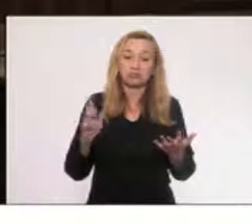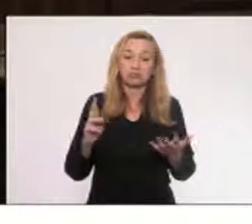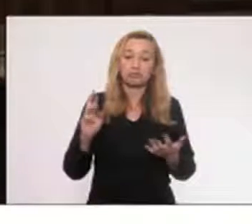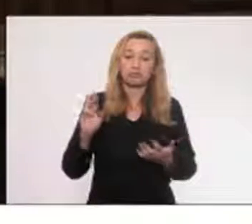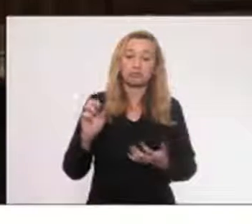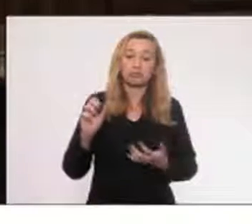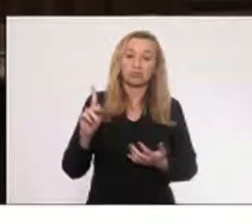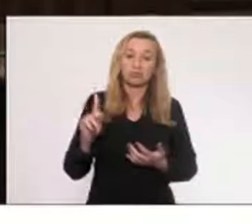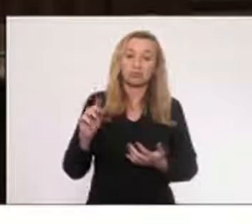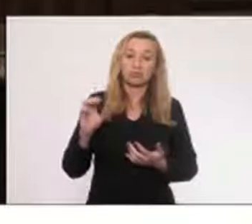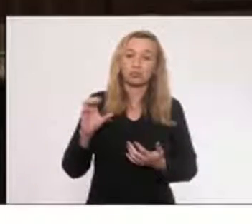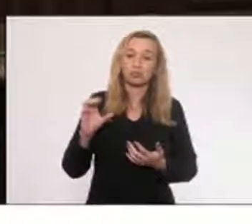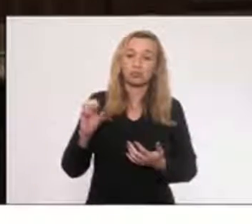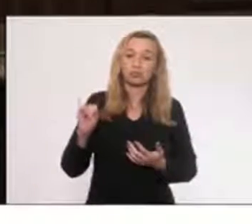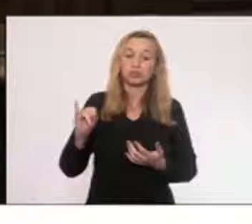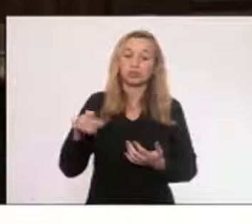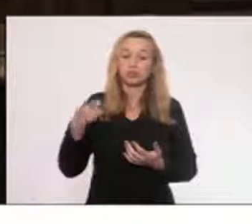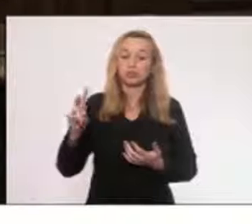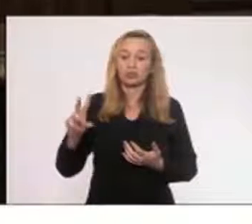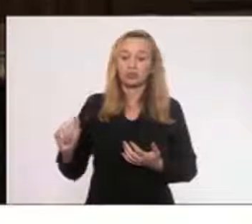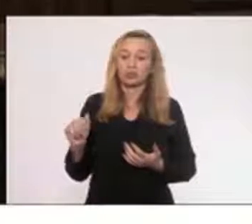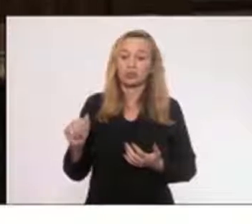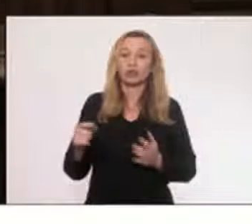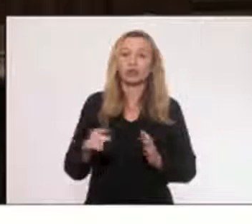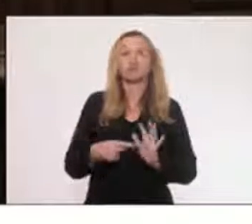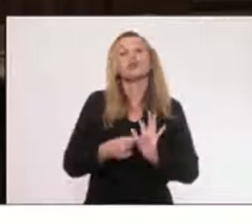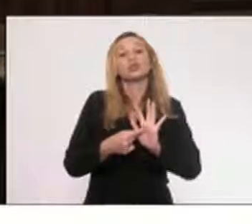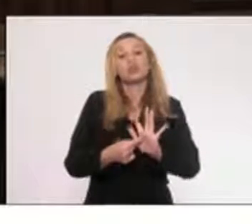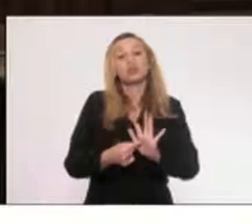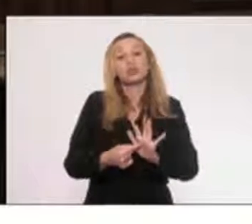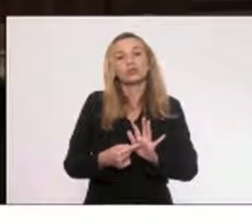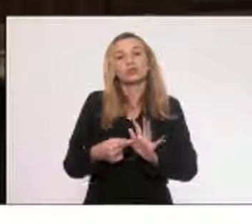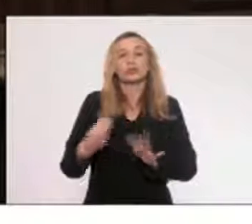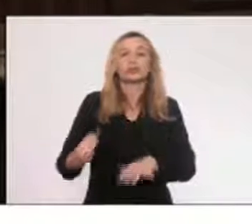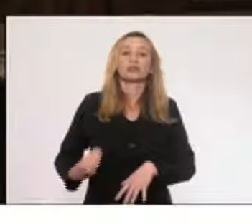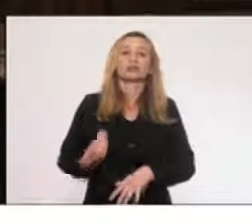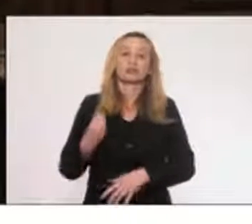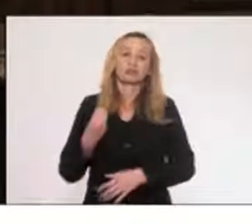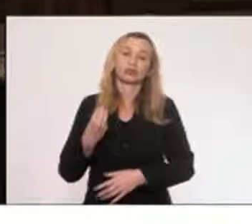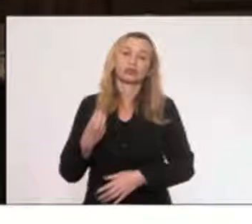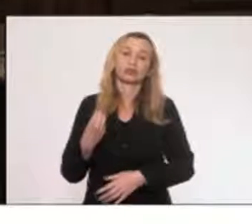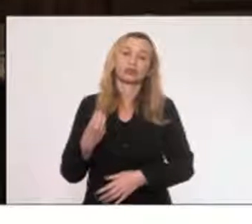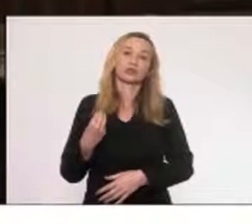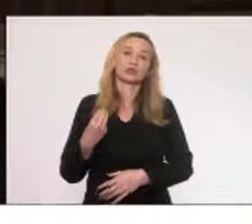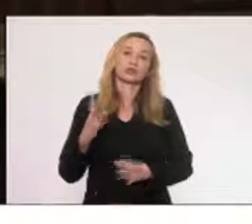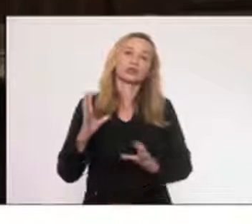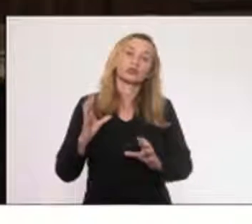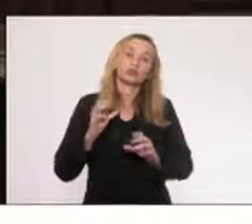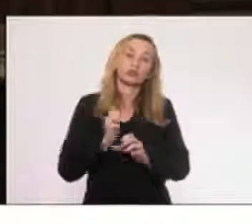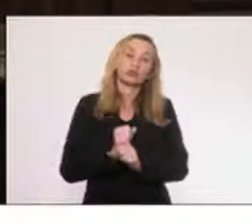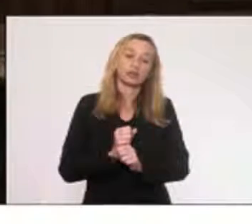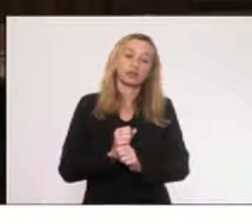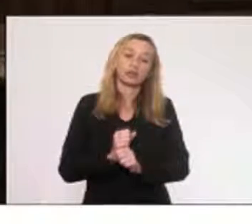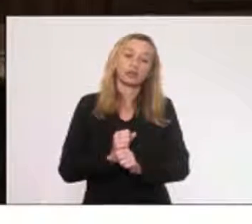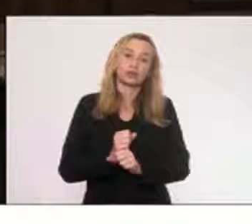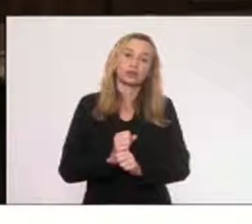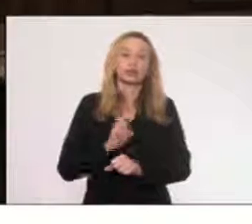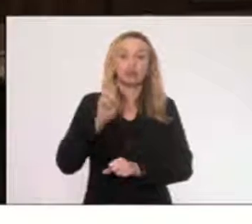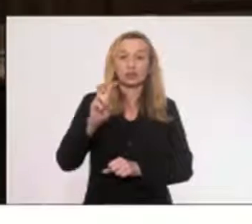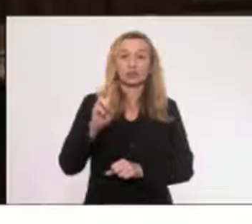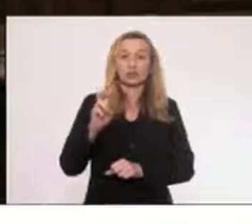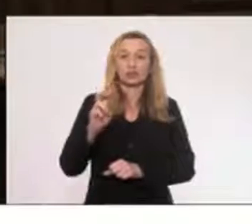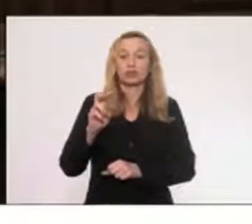repulsiva, que vem custando vidas que somaram-se só nos 100 primeiros